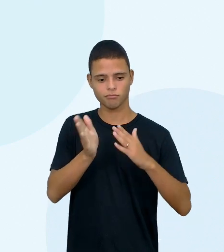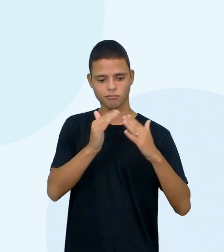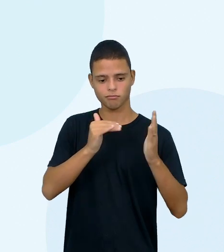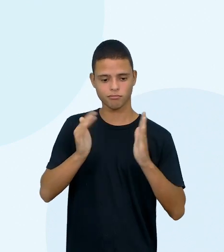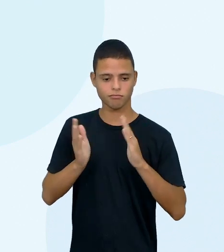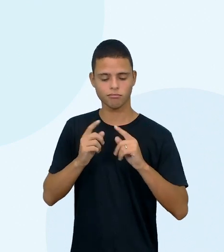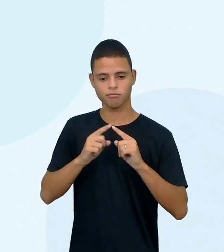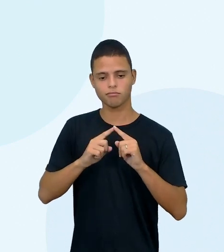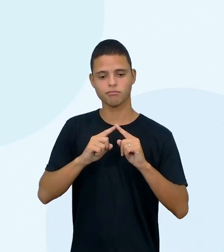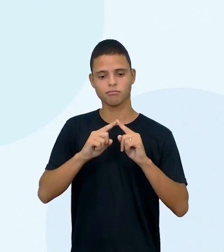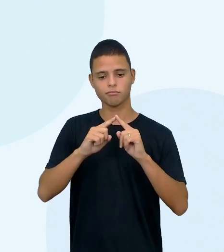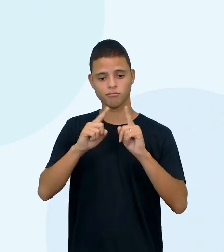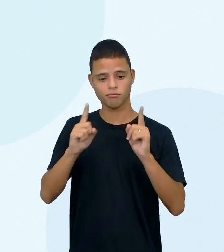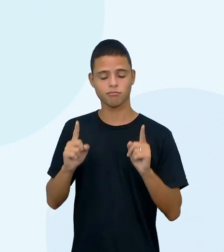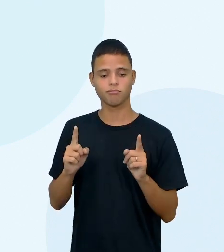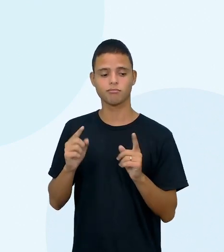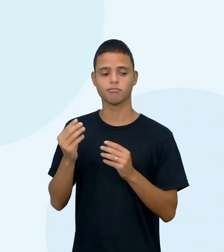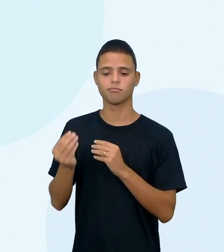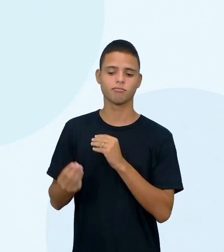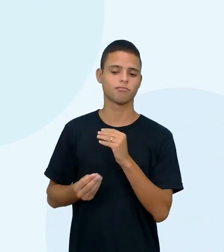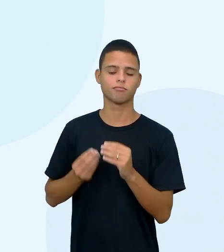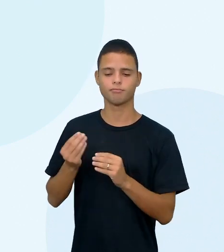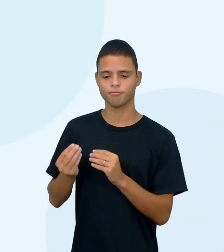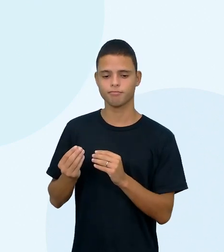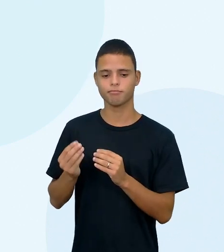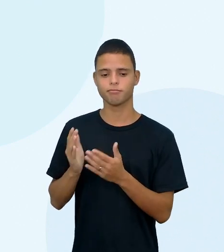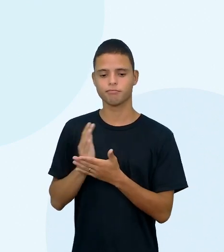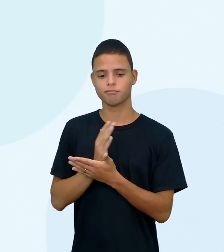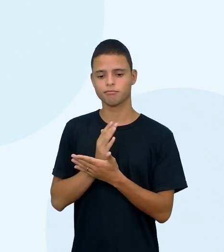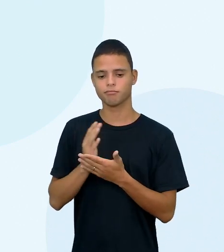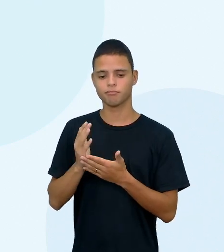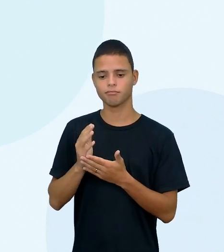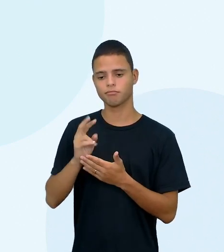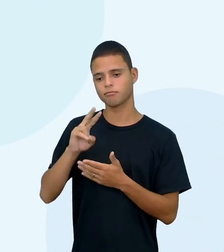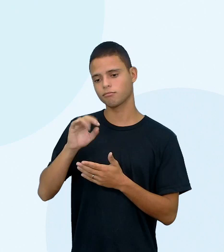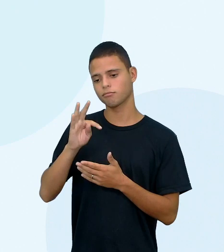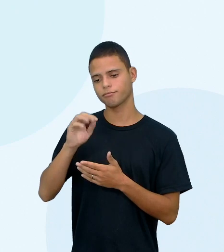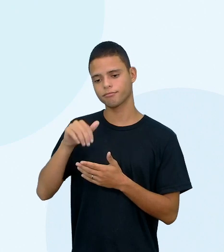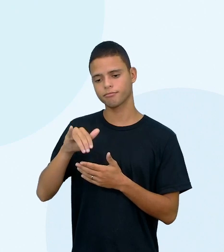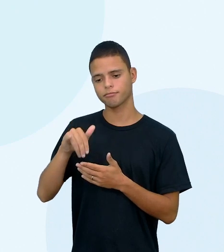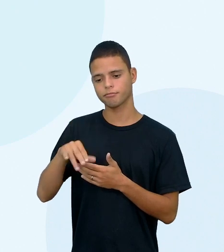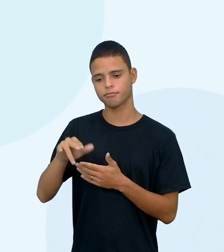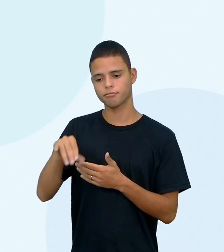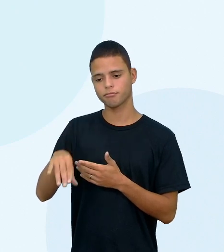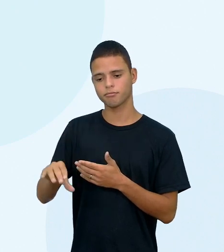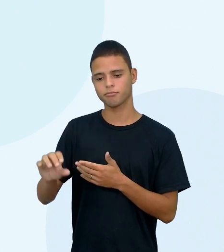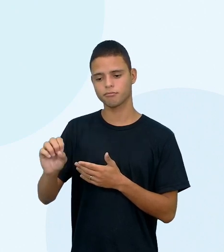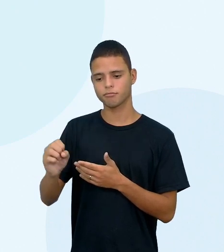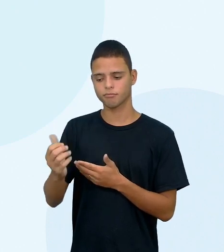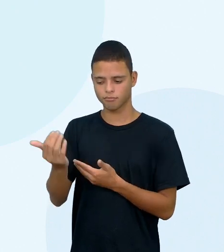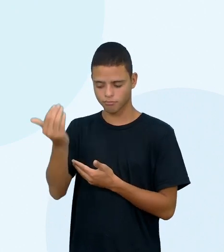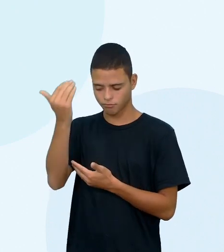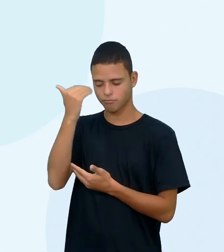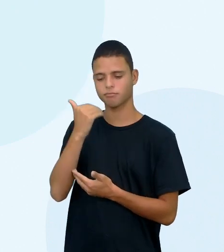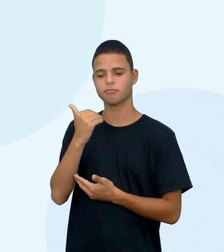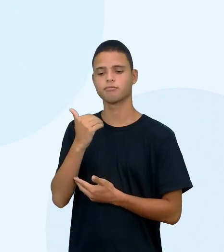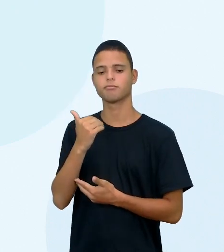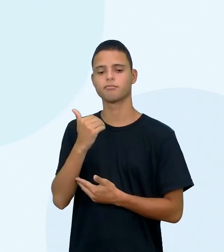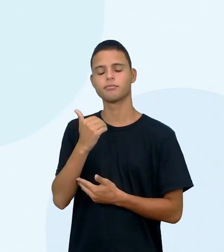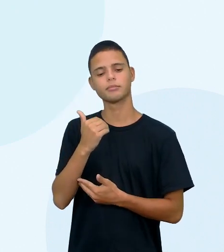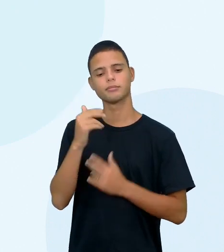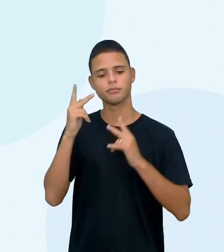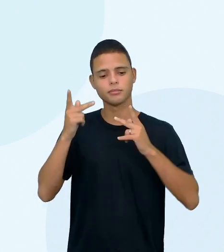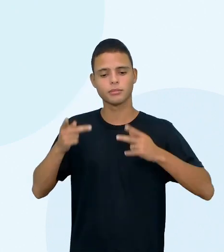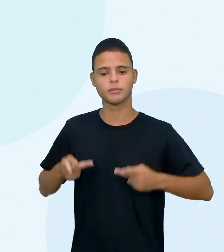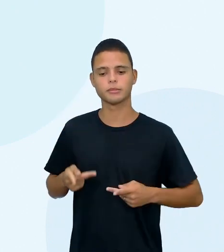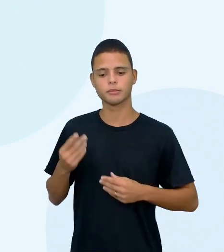muito mais de como, então, os nutrientes, eles fazem parte, então, do nosso corpo, como os nutrientes,